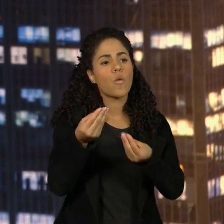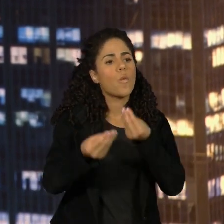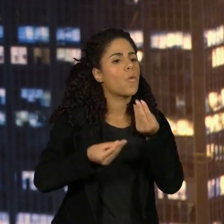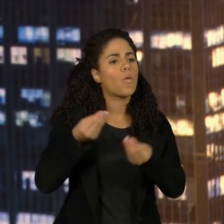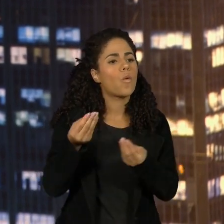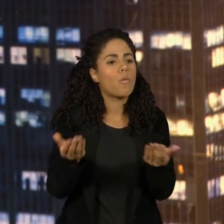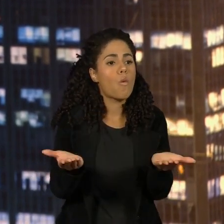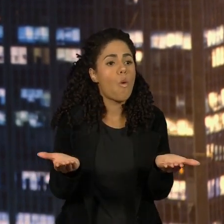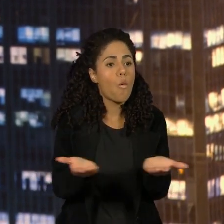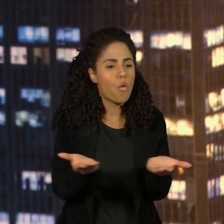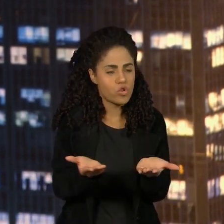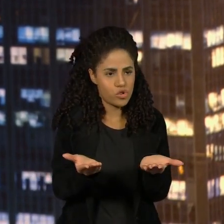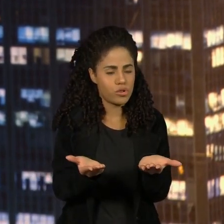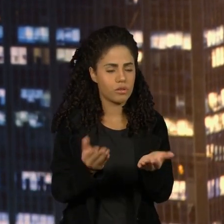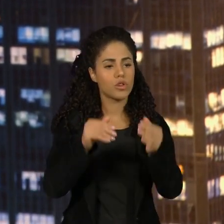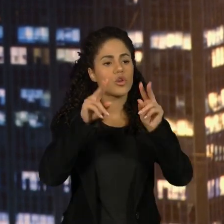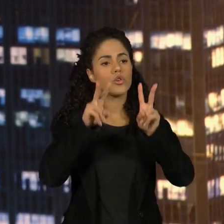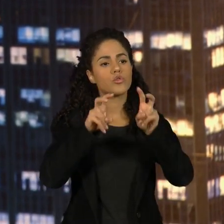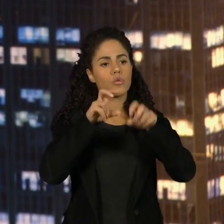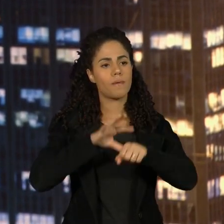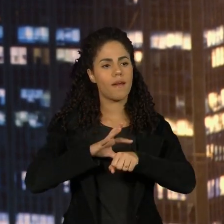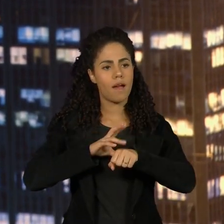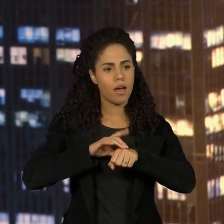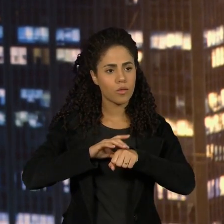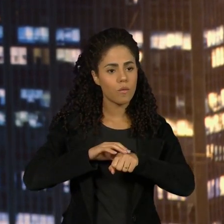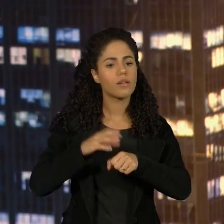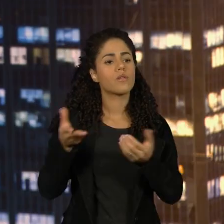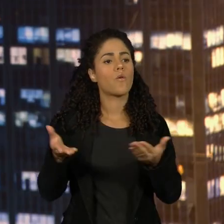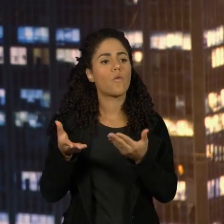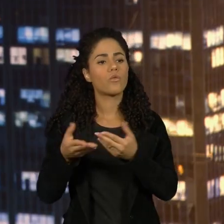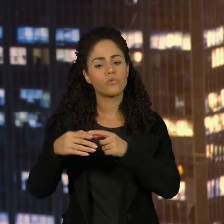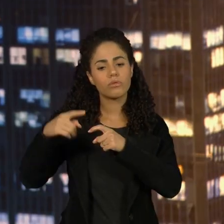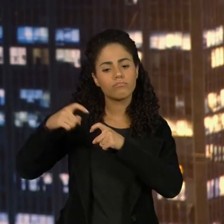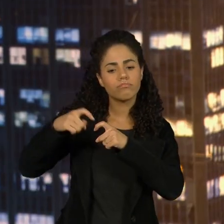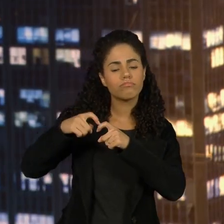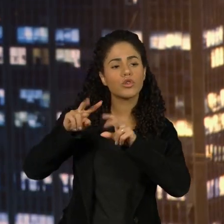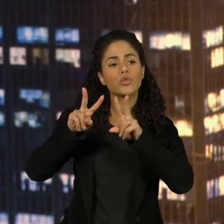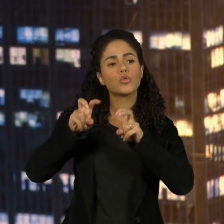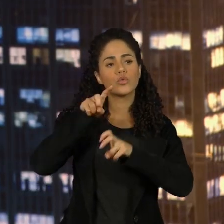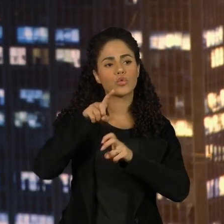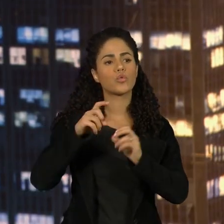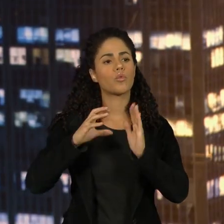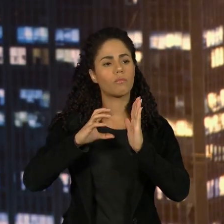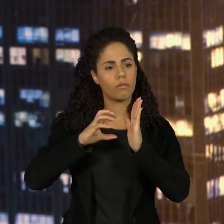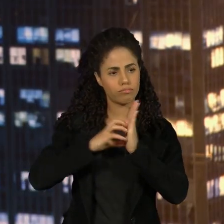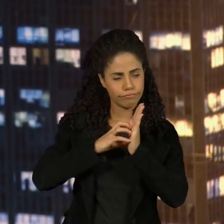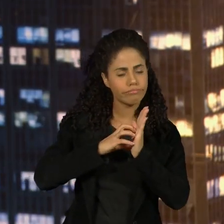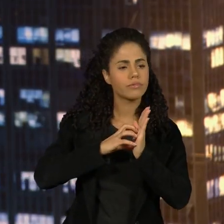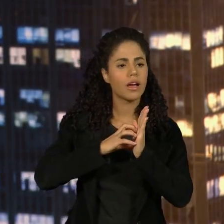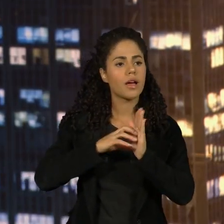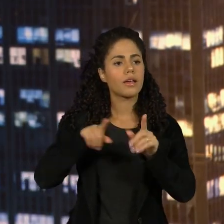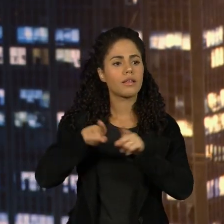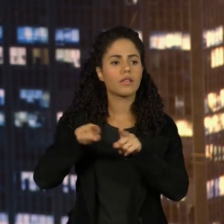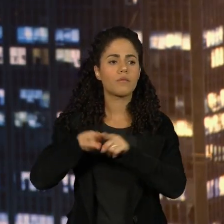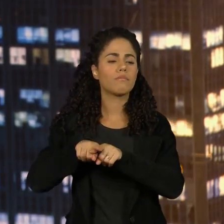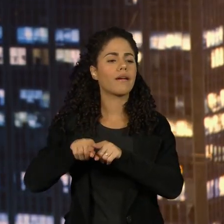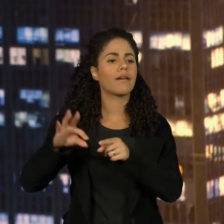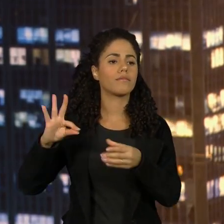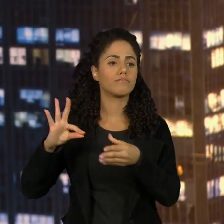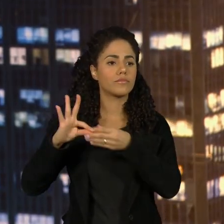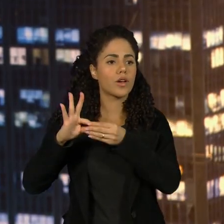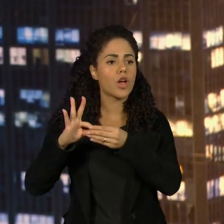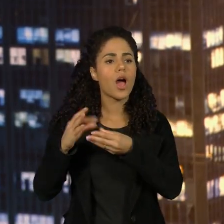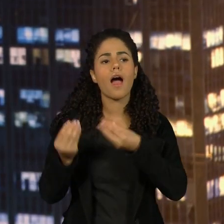pé nós estamos, em relação ao que a medicina sabe hoje sobre HIV, E também o que pode